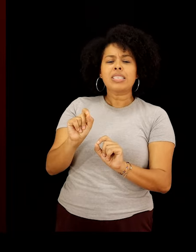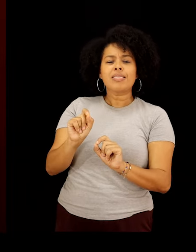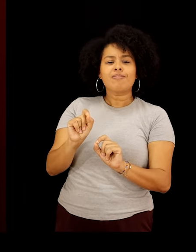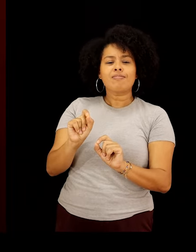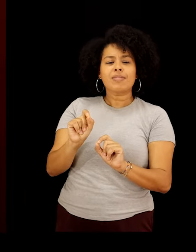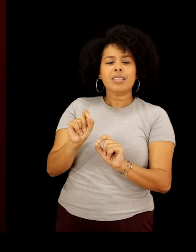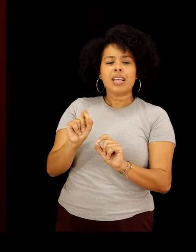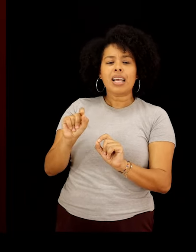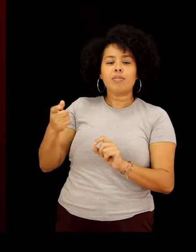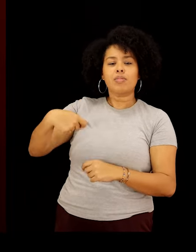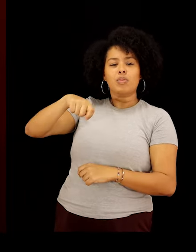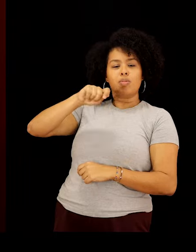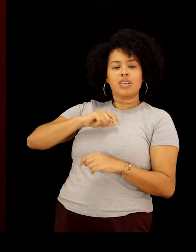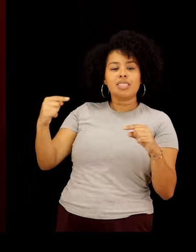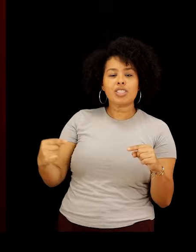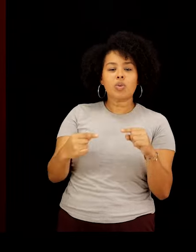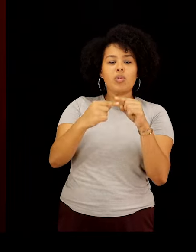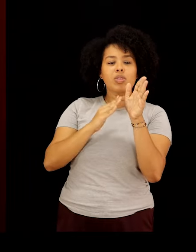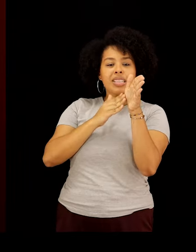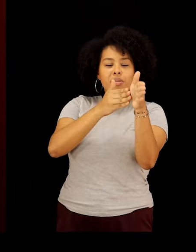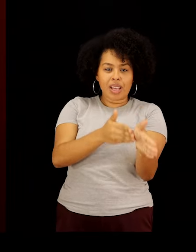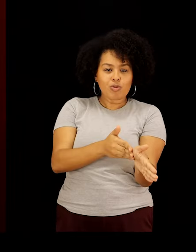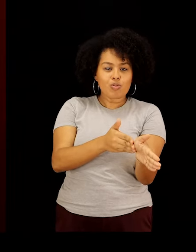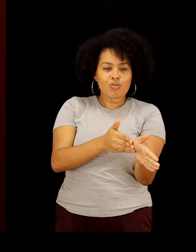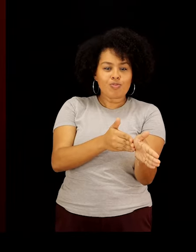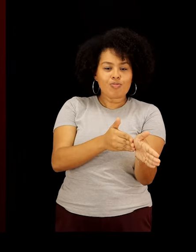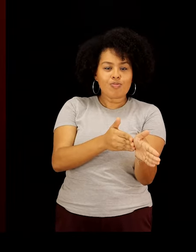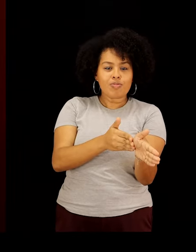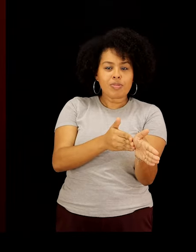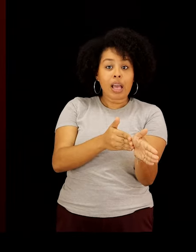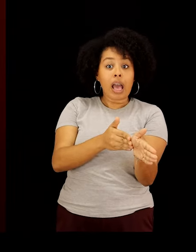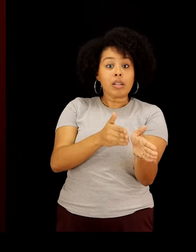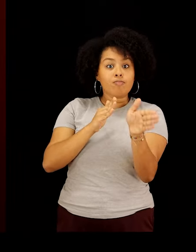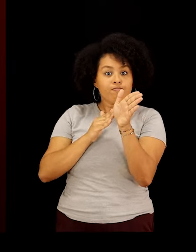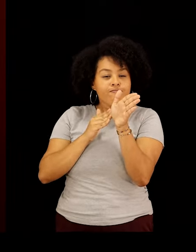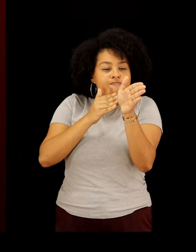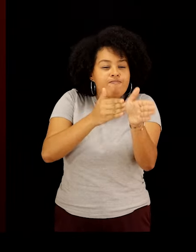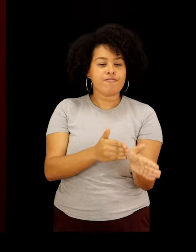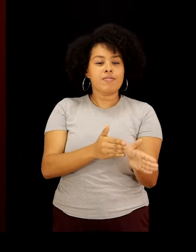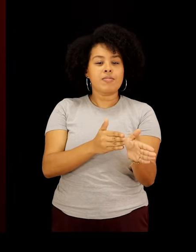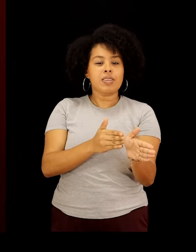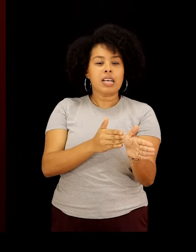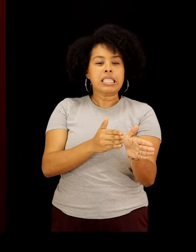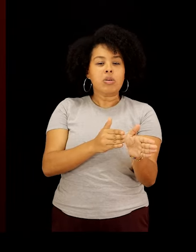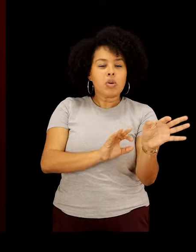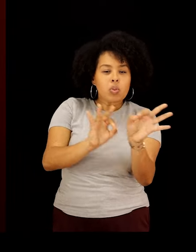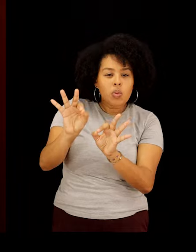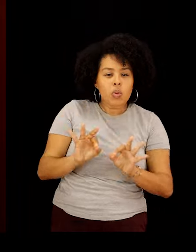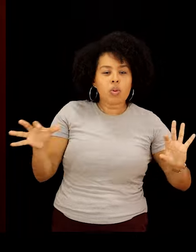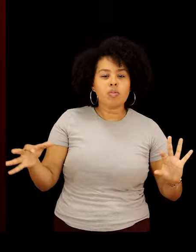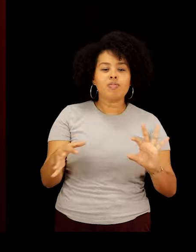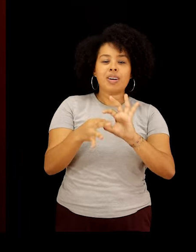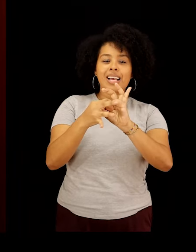Ele também tem uma palavra que deixa para mim, que é lealdade. É um sujeito muito leal. A aliança que ele